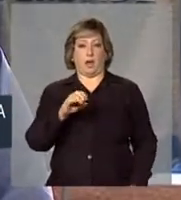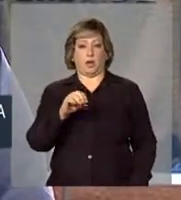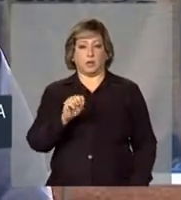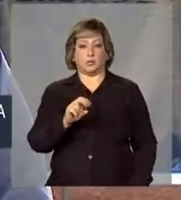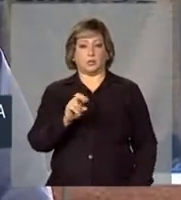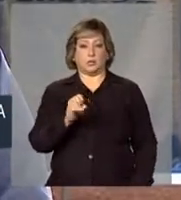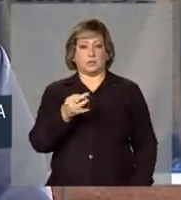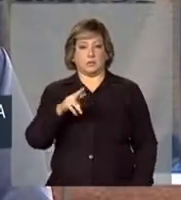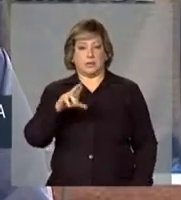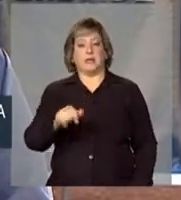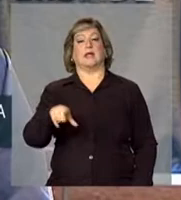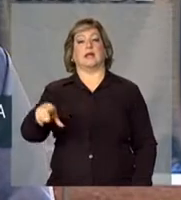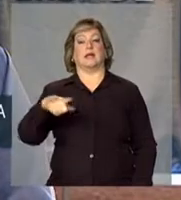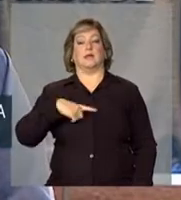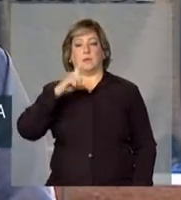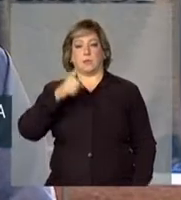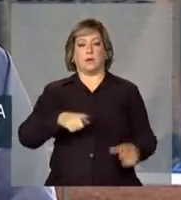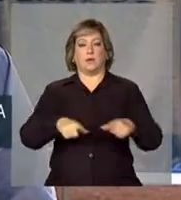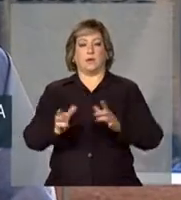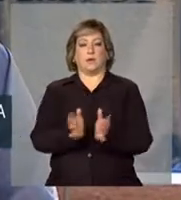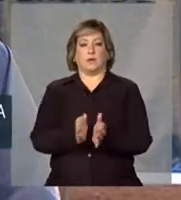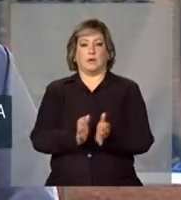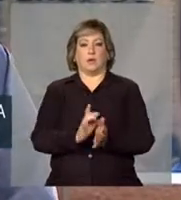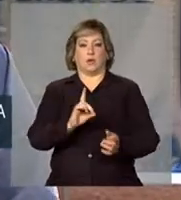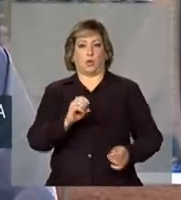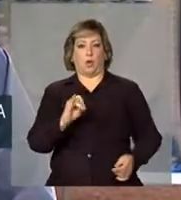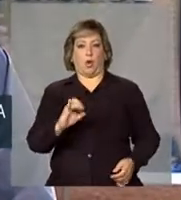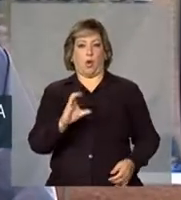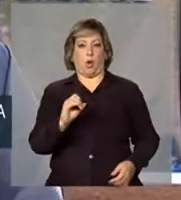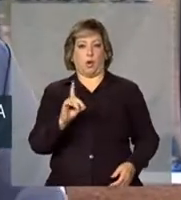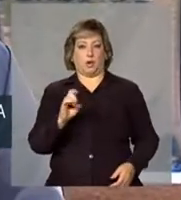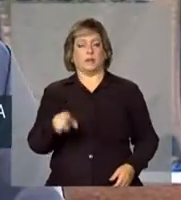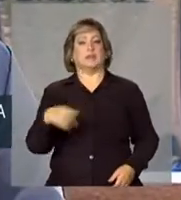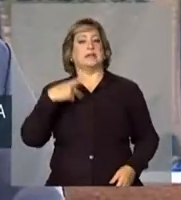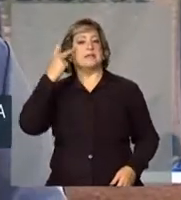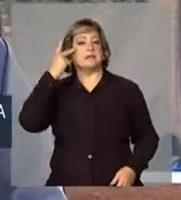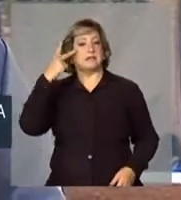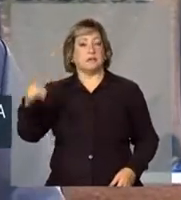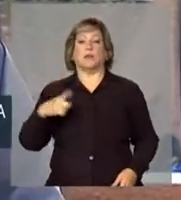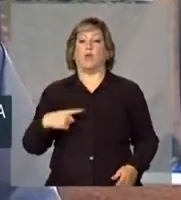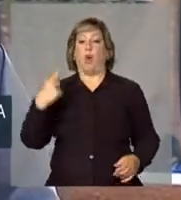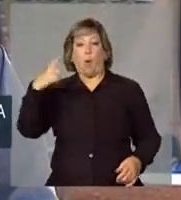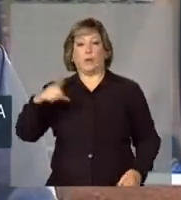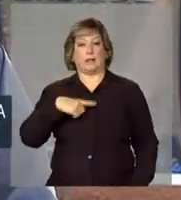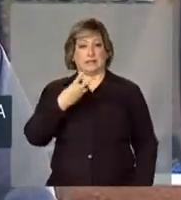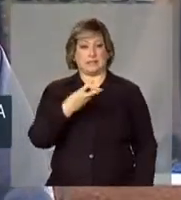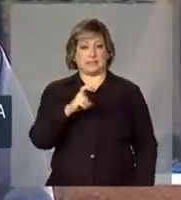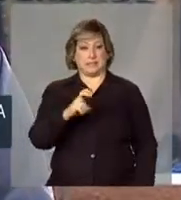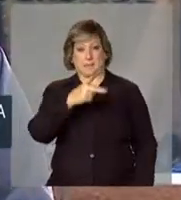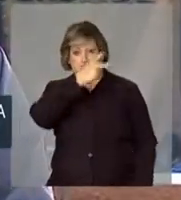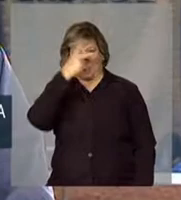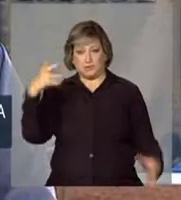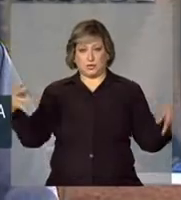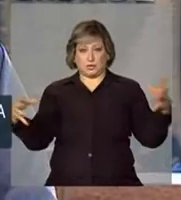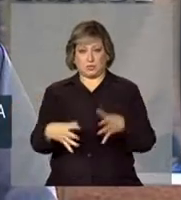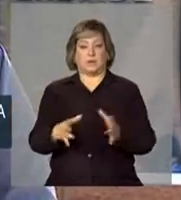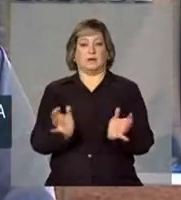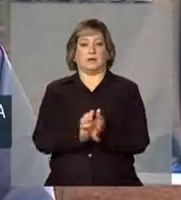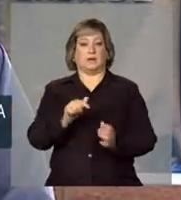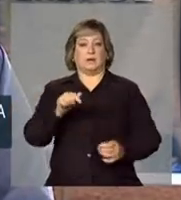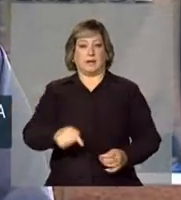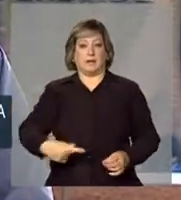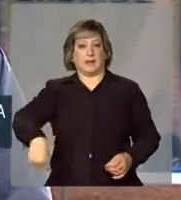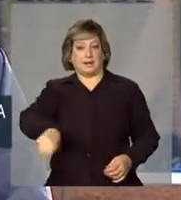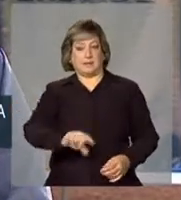Ustra, que comandou o DOI-COD de São Paulo. Outras 35 pessoas envolvidas com